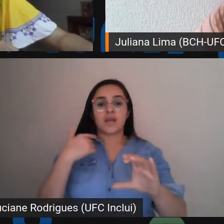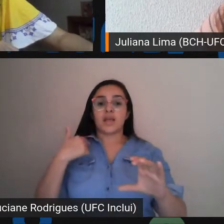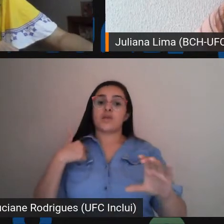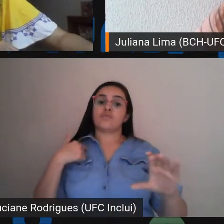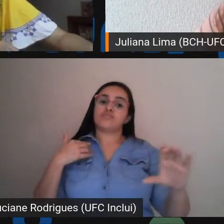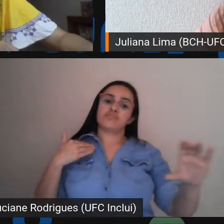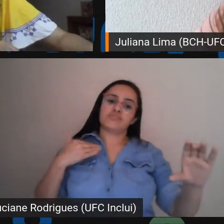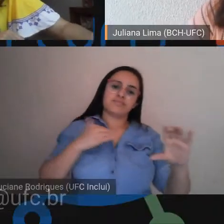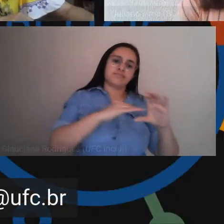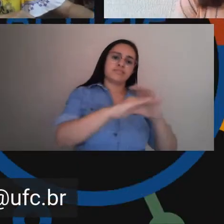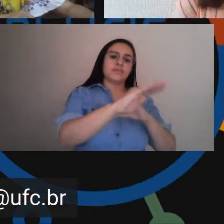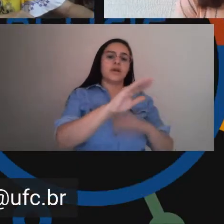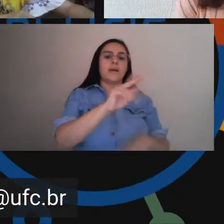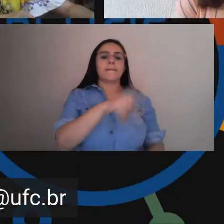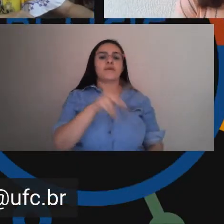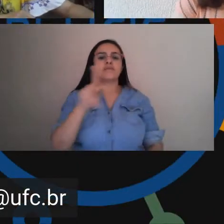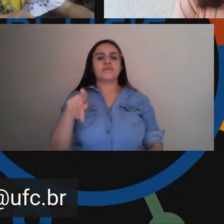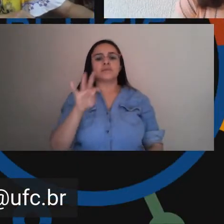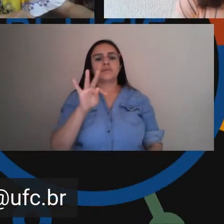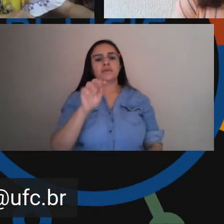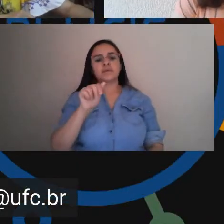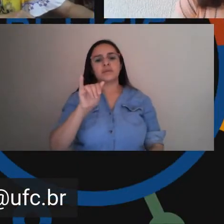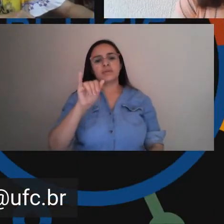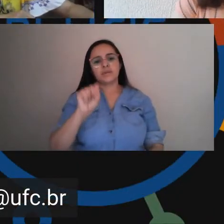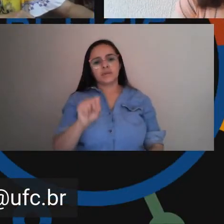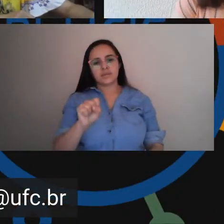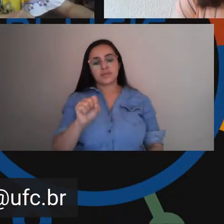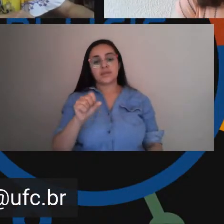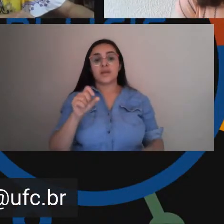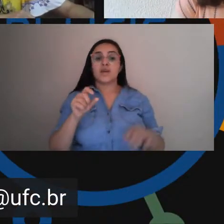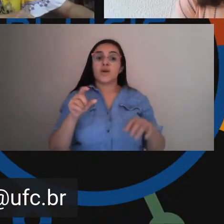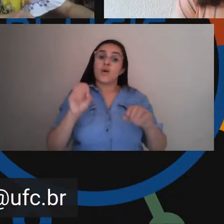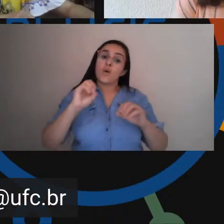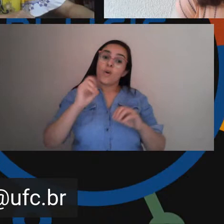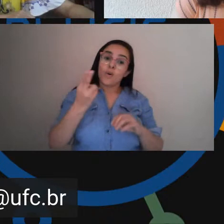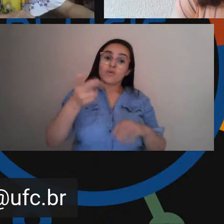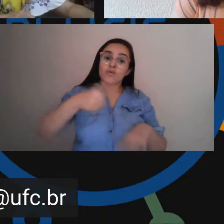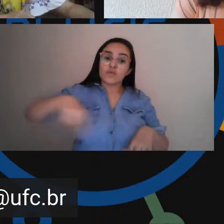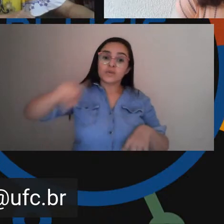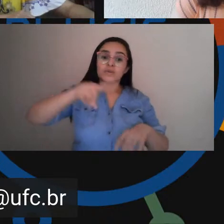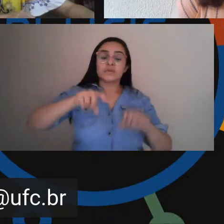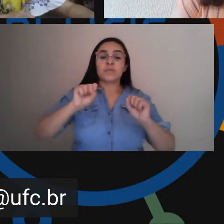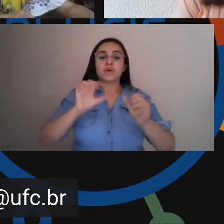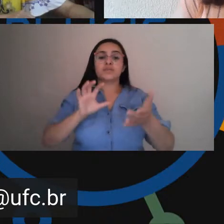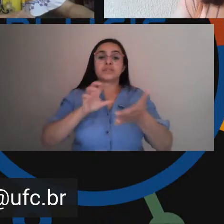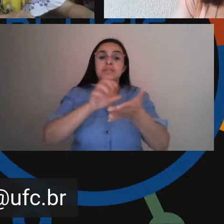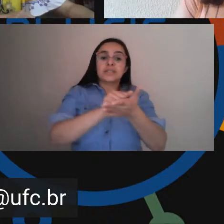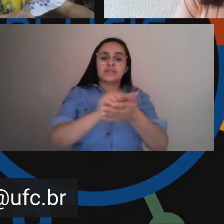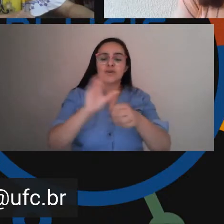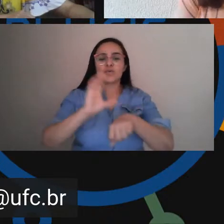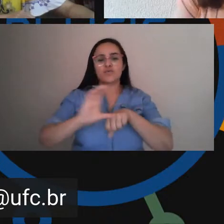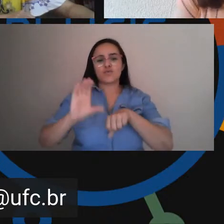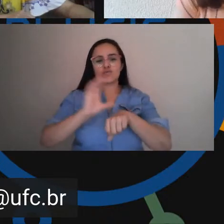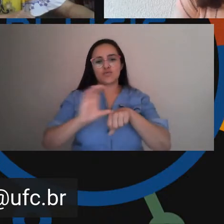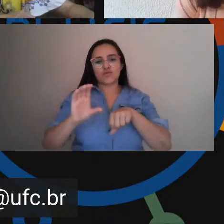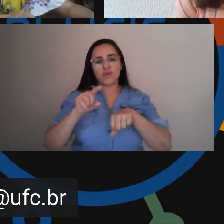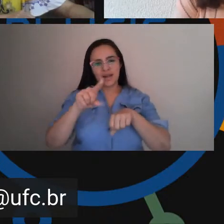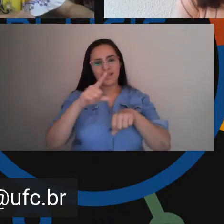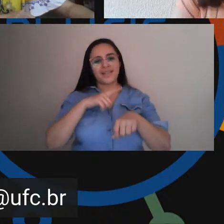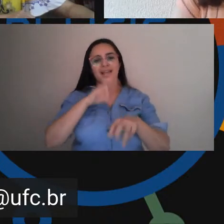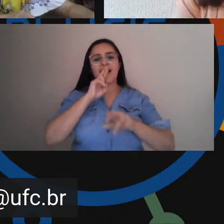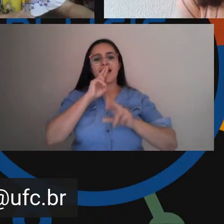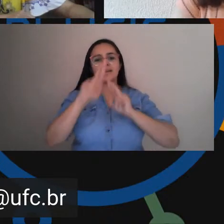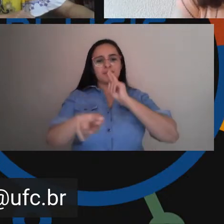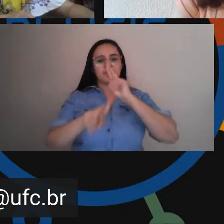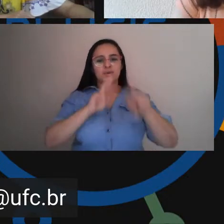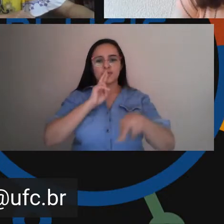Thais e façam o curso também, como ela disse, coloca no fórum que lá ela responde. E agradeço, nós não vamos nos estender muito porque a professora